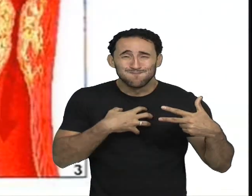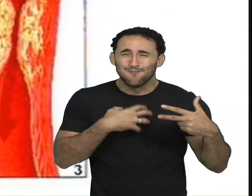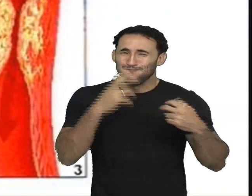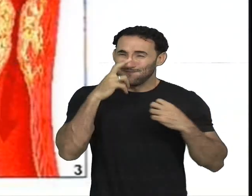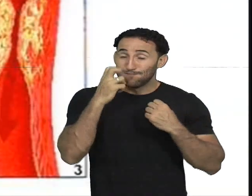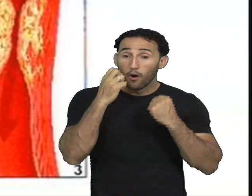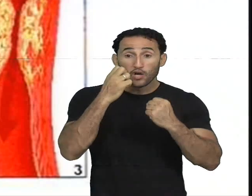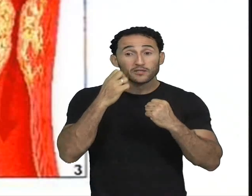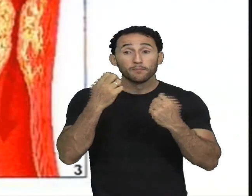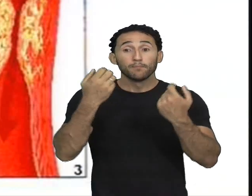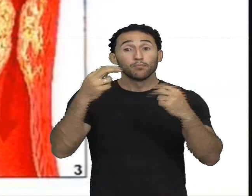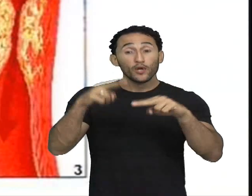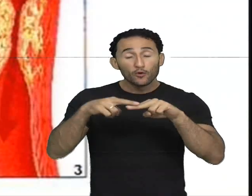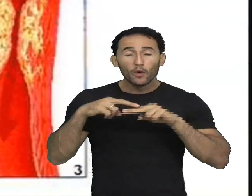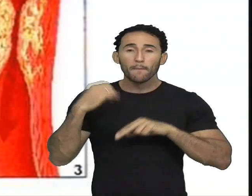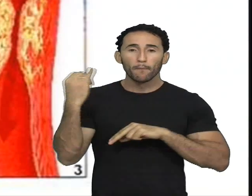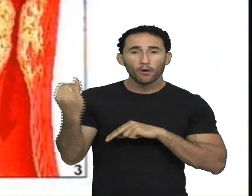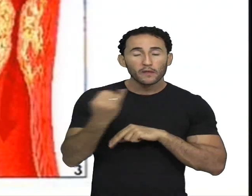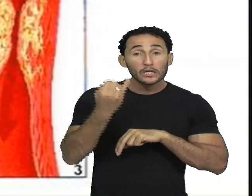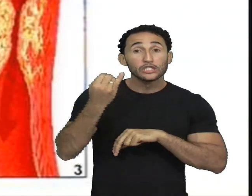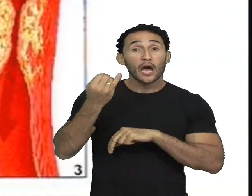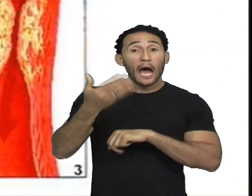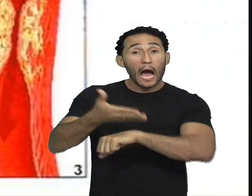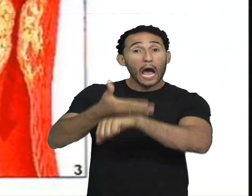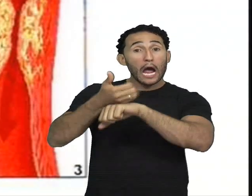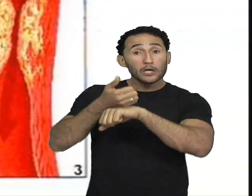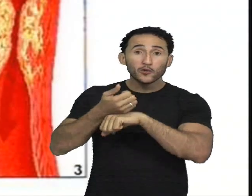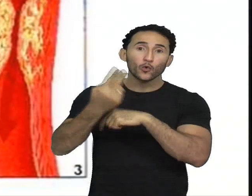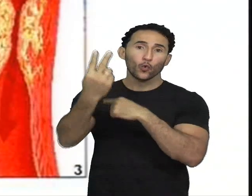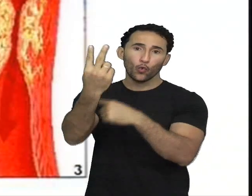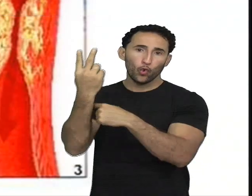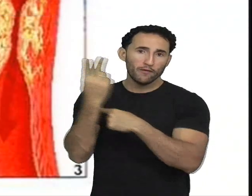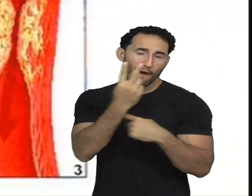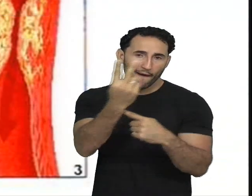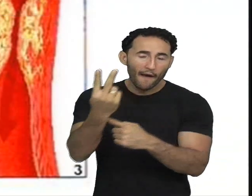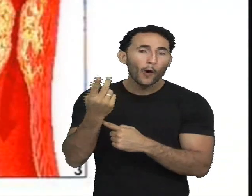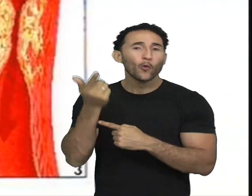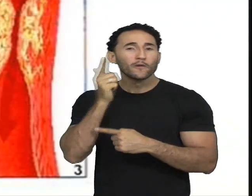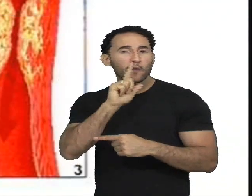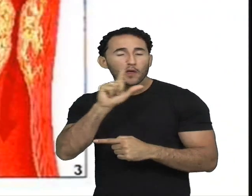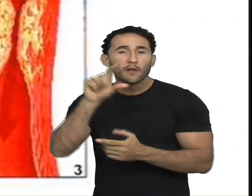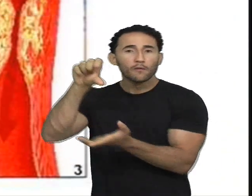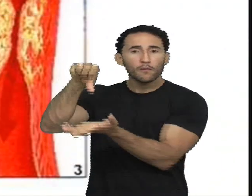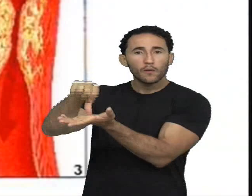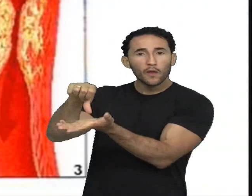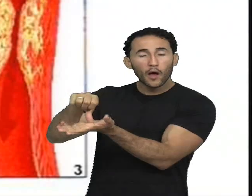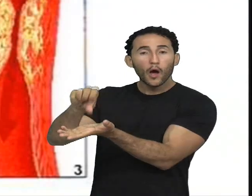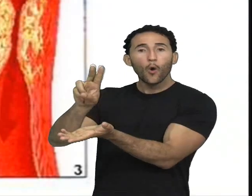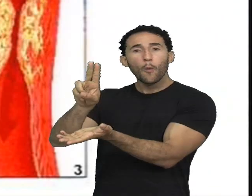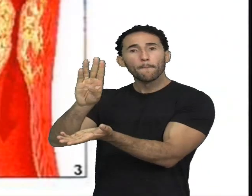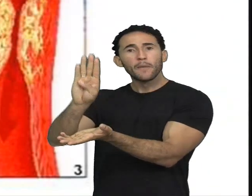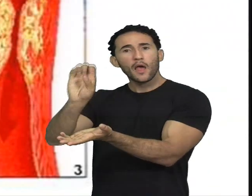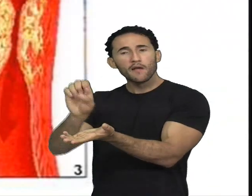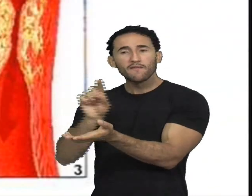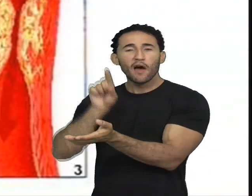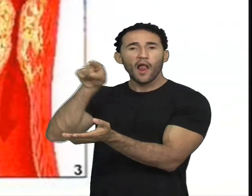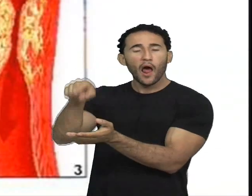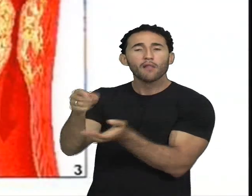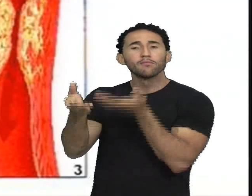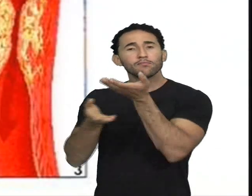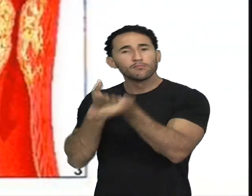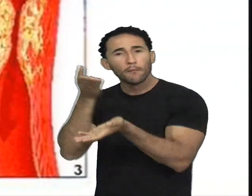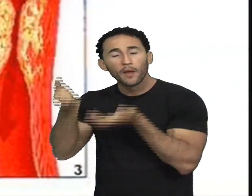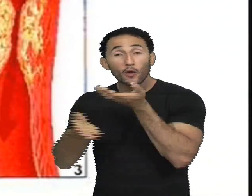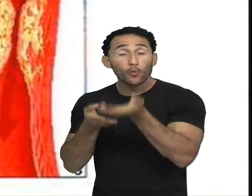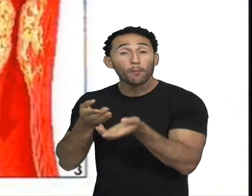que poderia ser feito anteriormente, na saúde primária, tudo já passou do tempo. Tem uma doença aterosclerótica